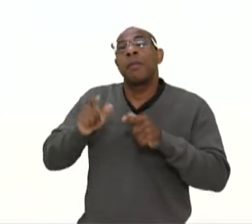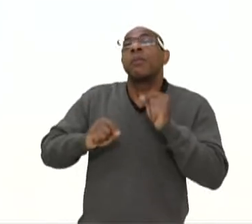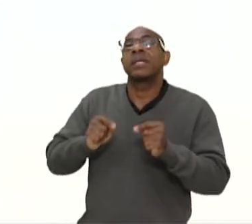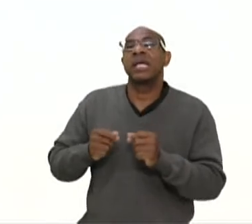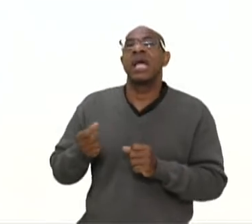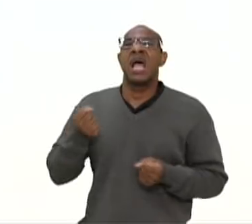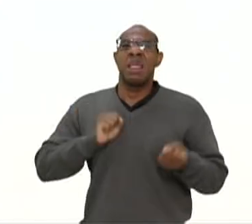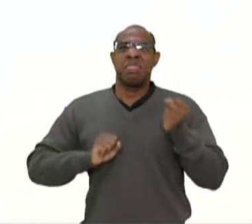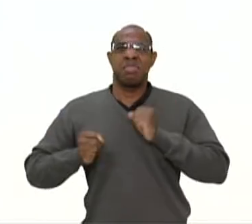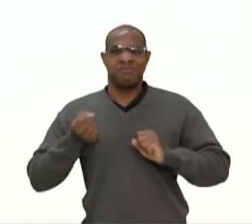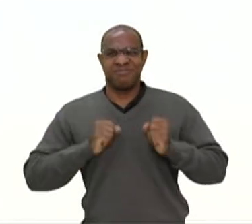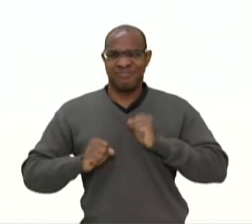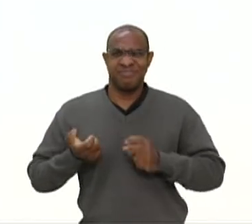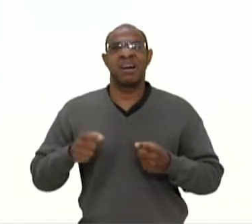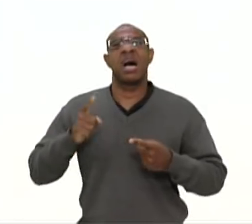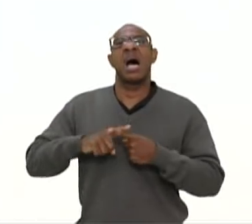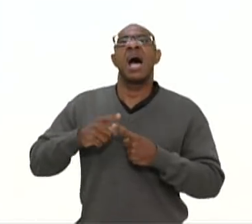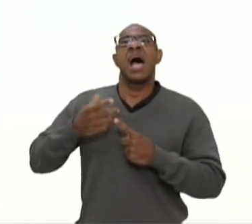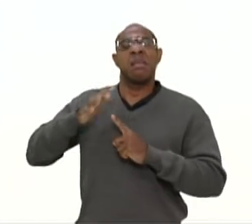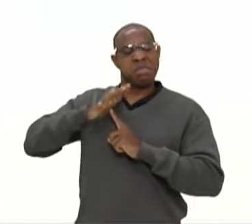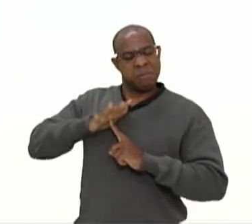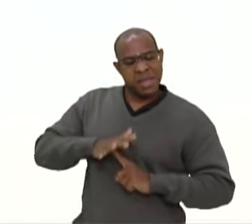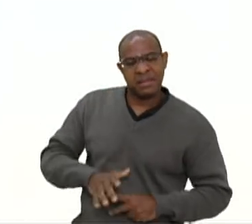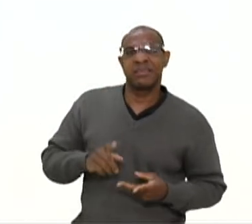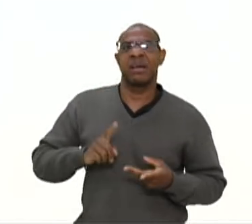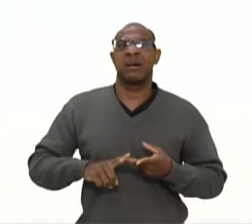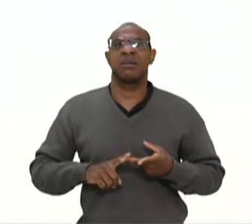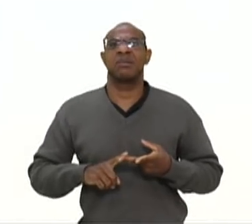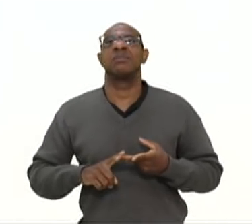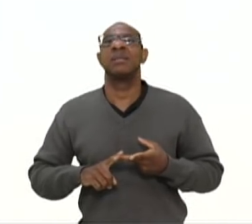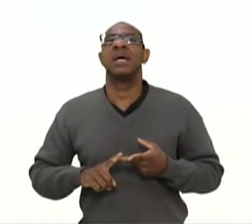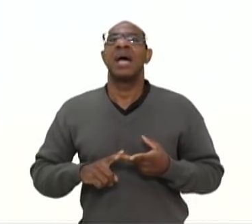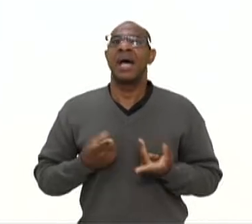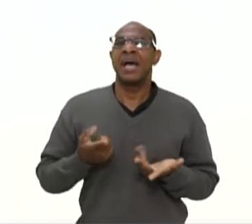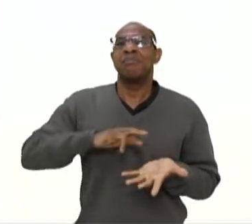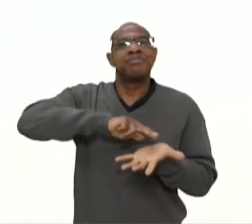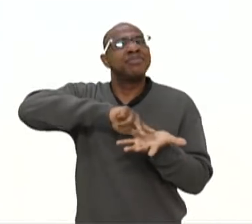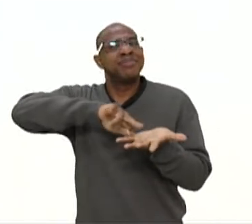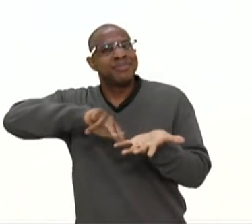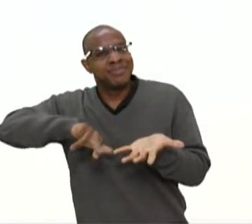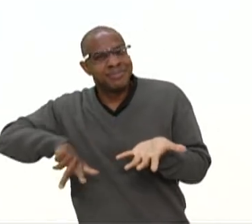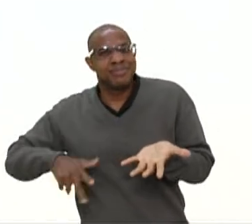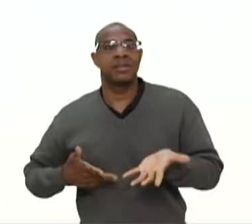social, déficit de atenção, hiperatividade e